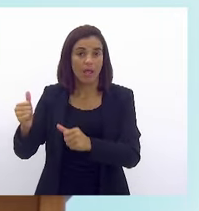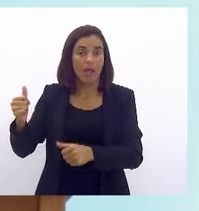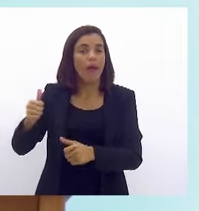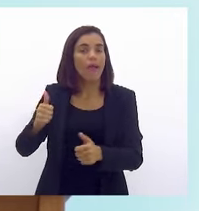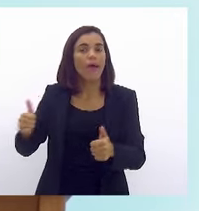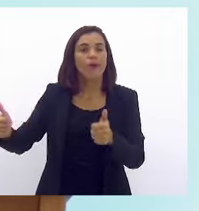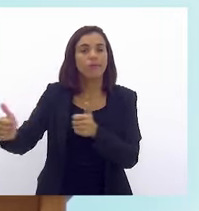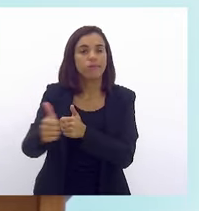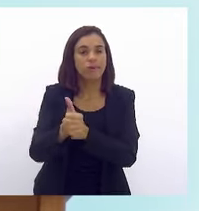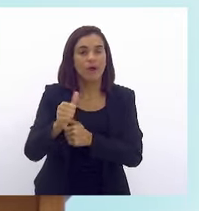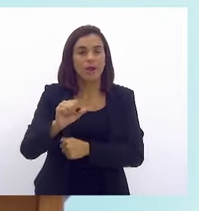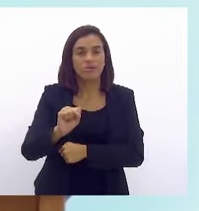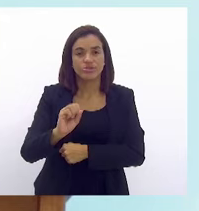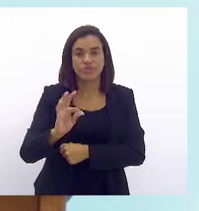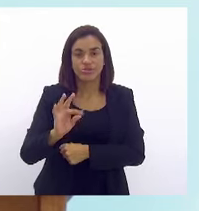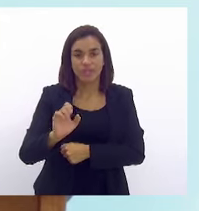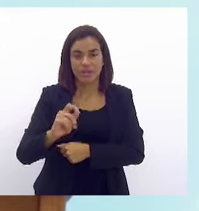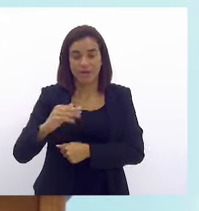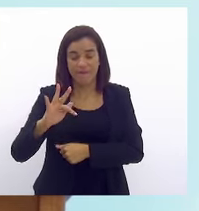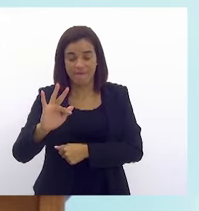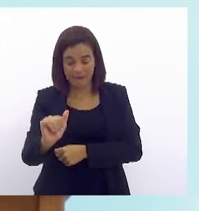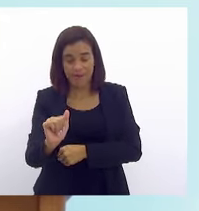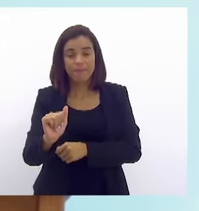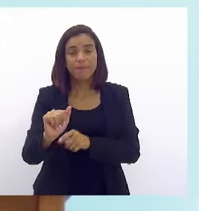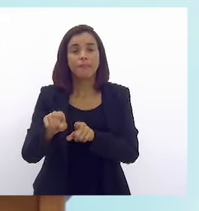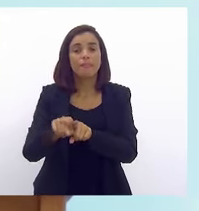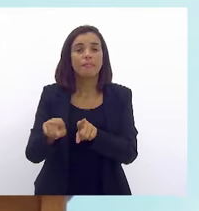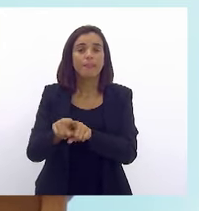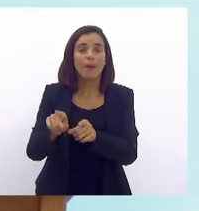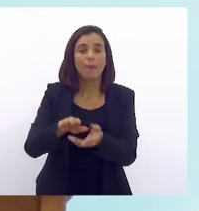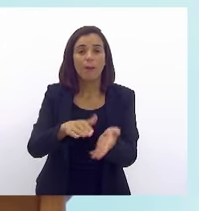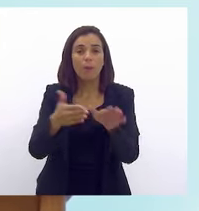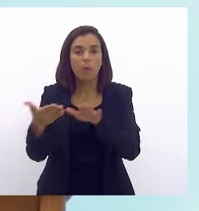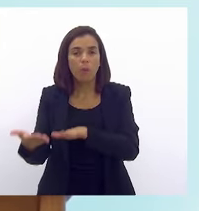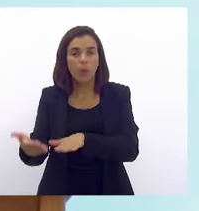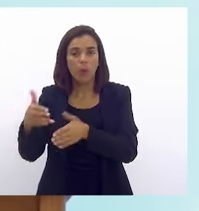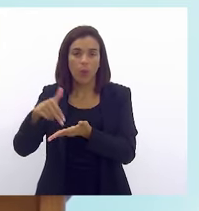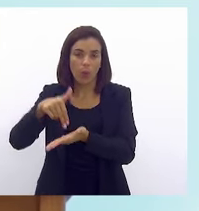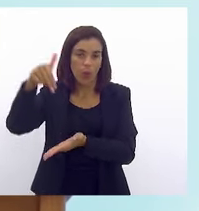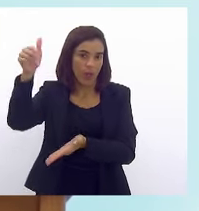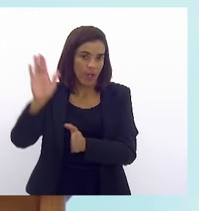até que o Stefan também bateu asas e voou. Mas